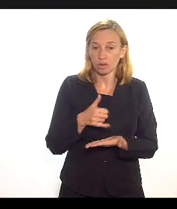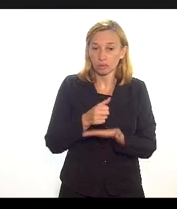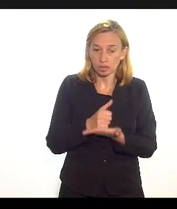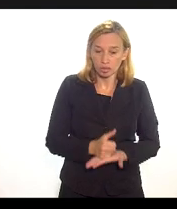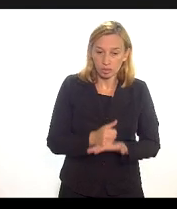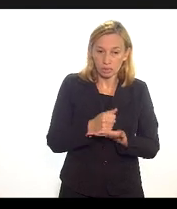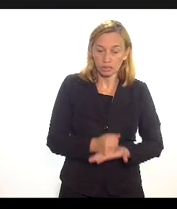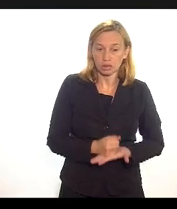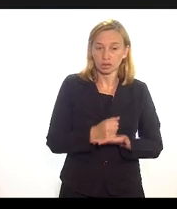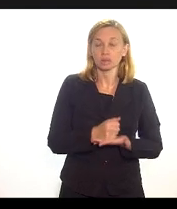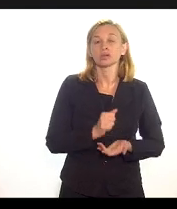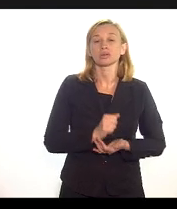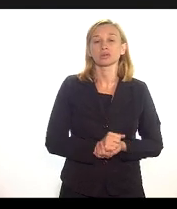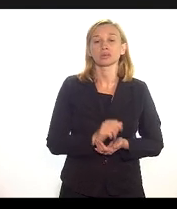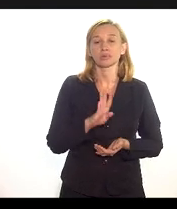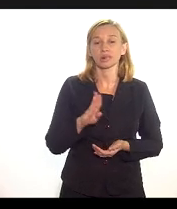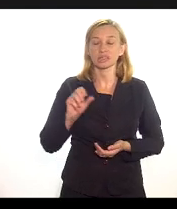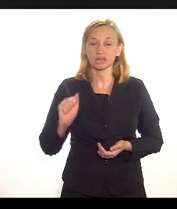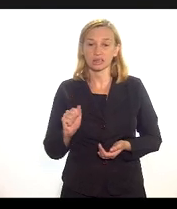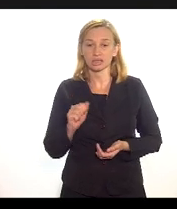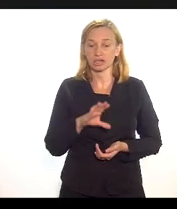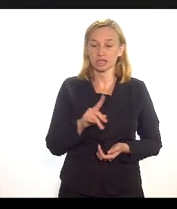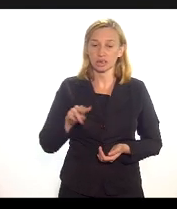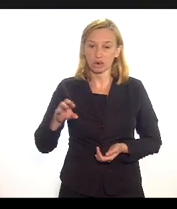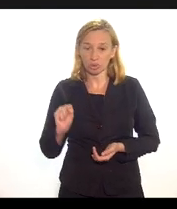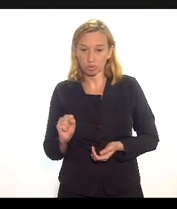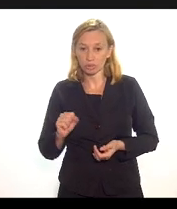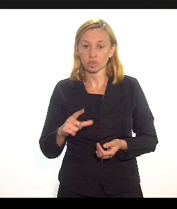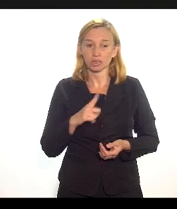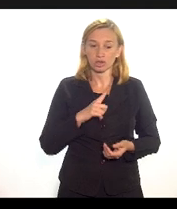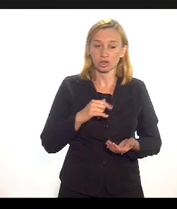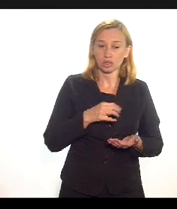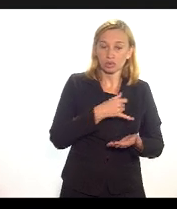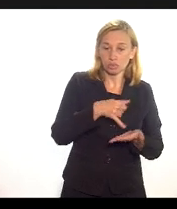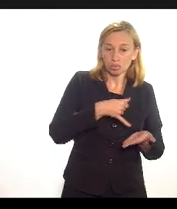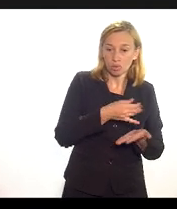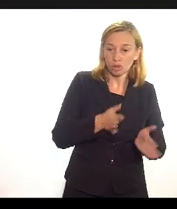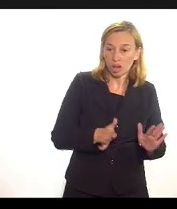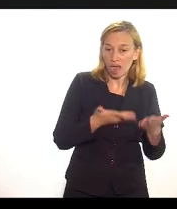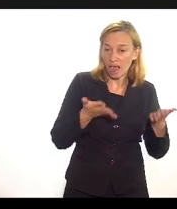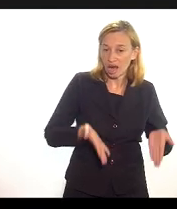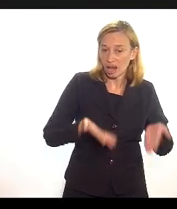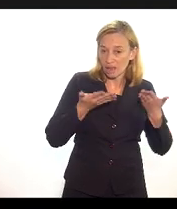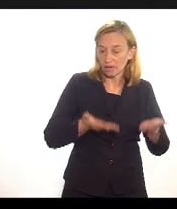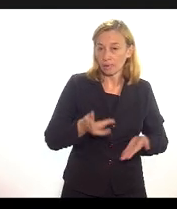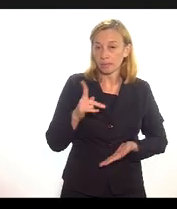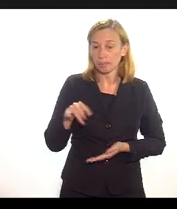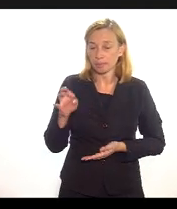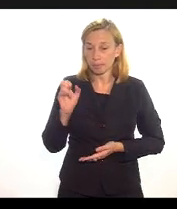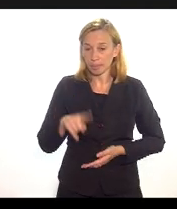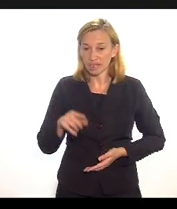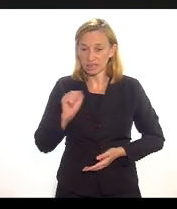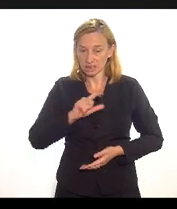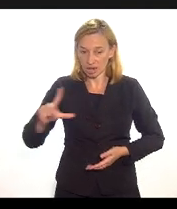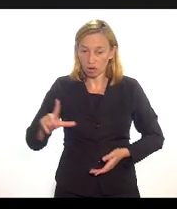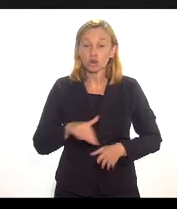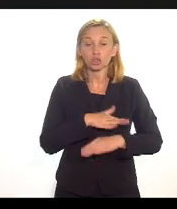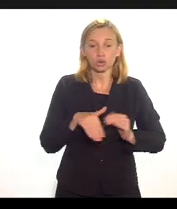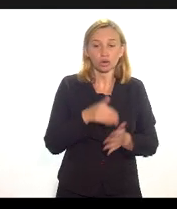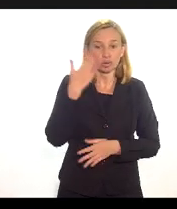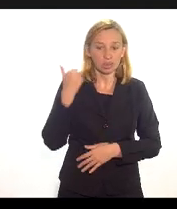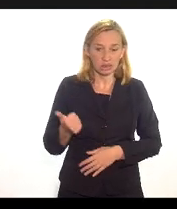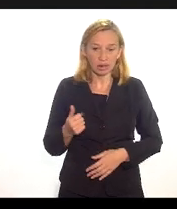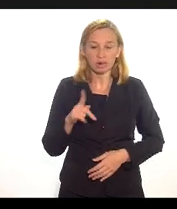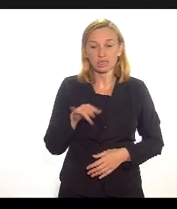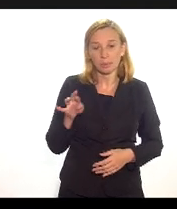do pós-sal da bacia de Campos e passava a ter um óleo mais leve do pré-sal, né? Então, todo mundo sabe que